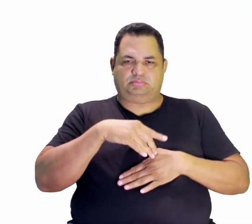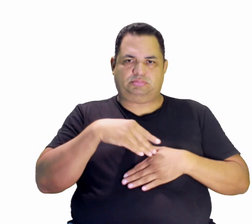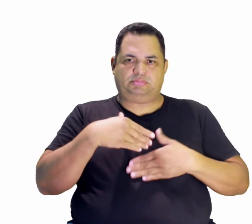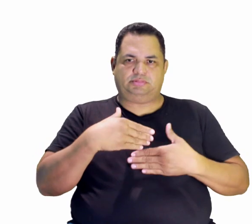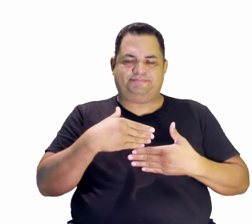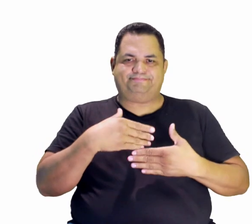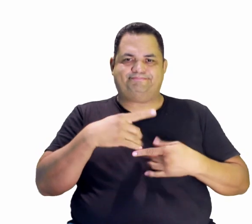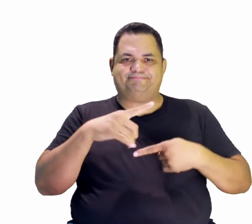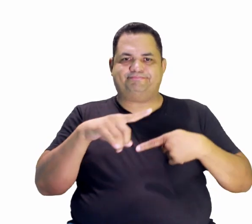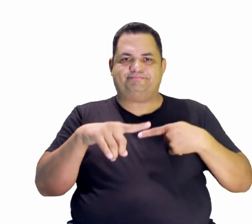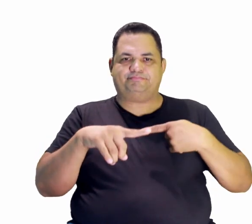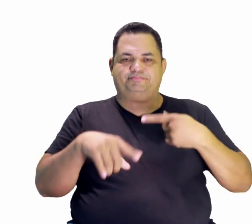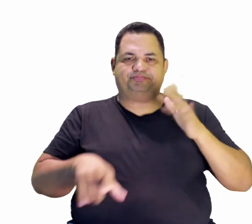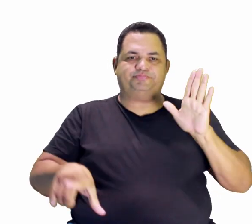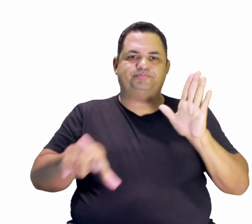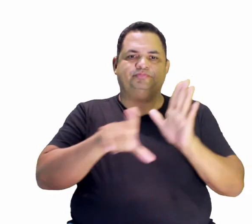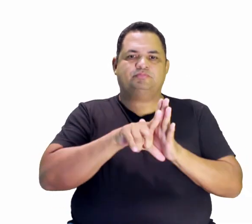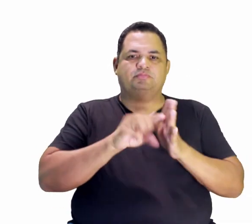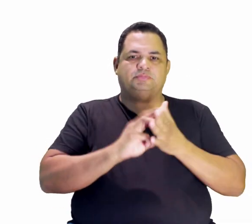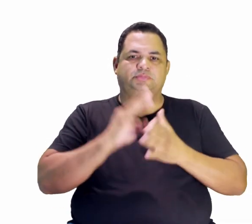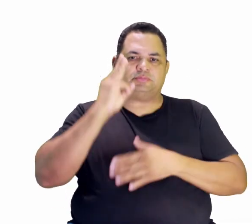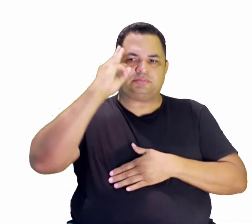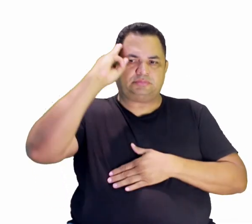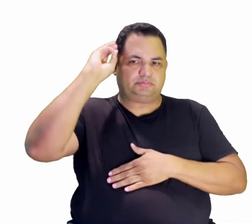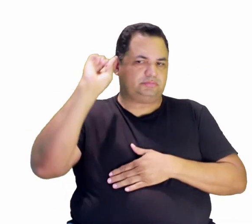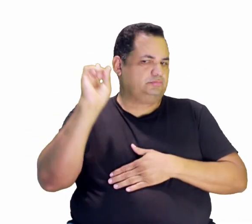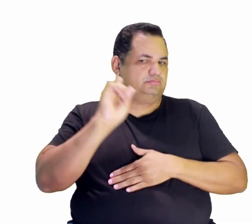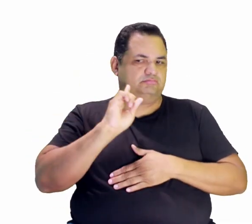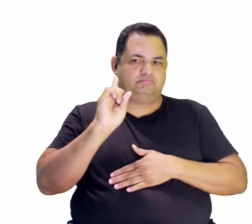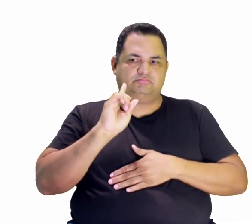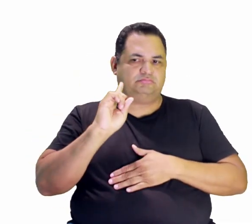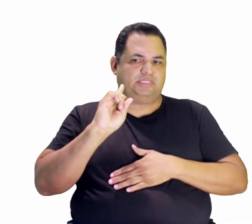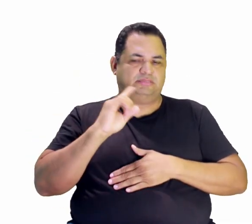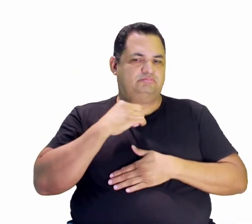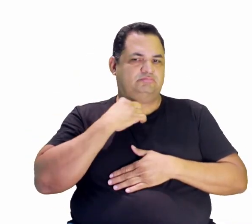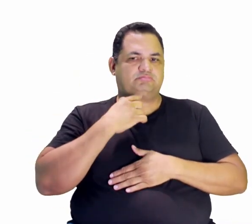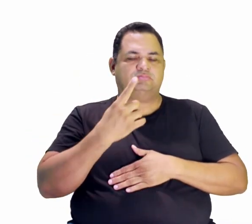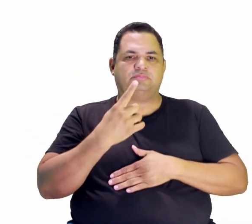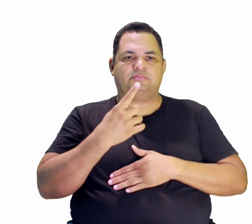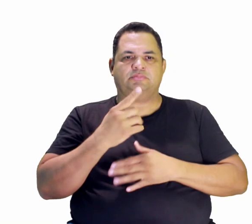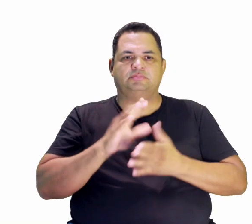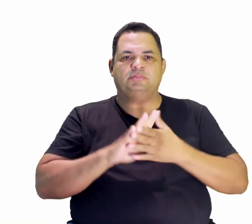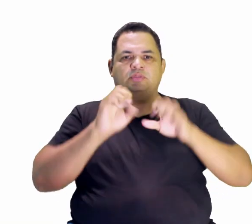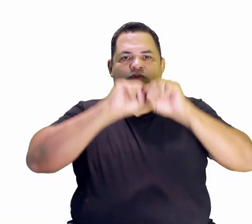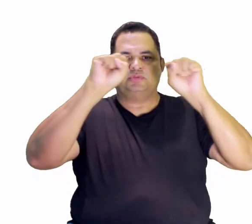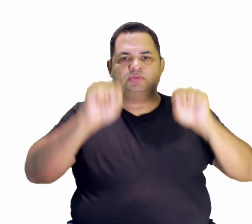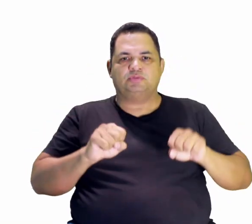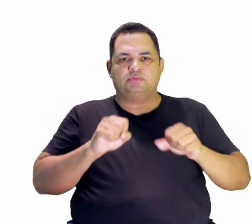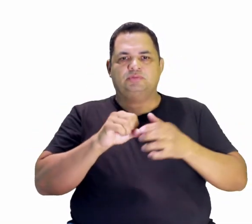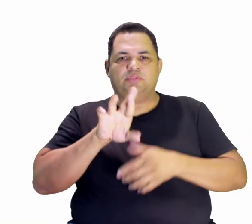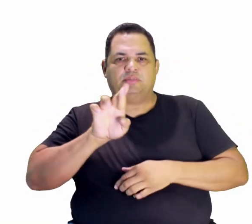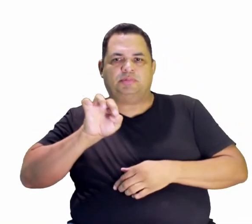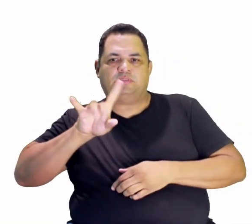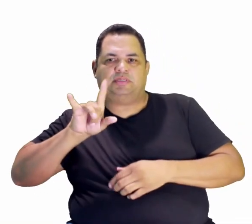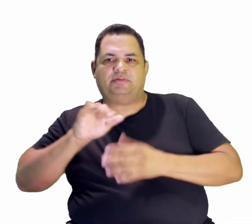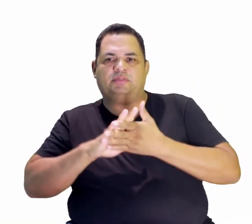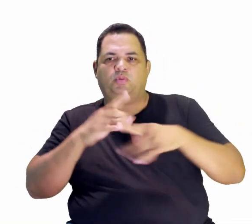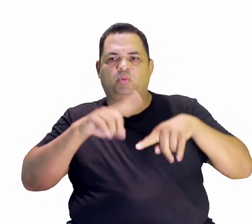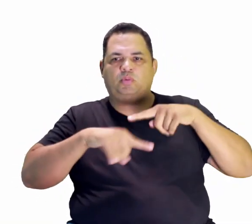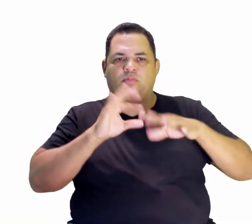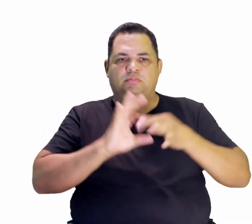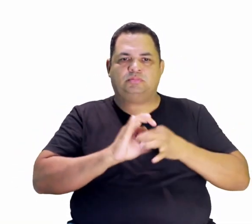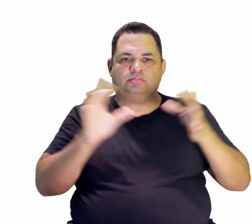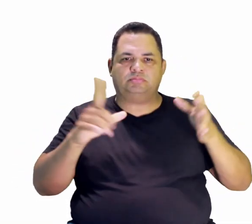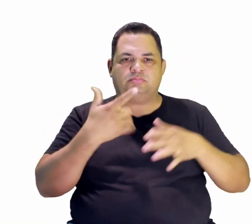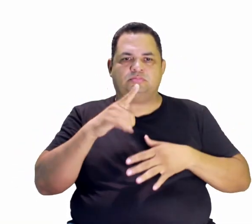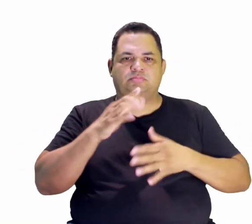e aí a lei de Newton não funciona. É um sistema de referência em que corpos livres não têm